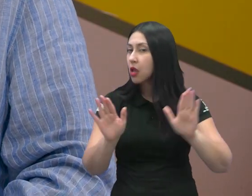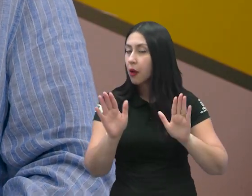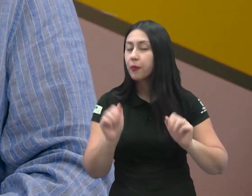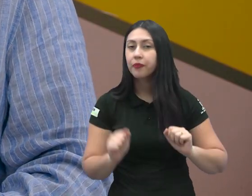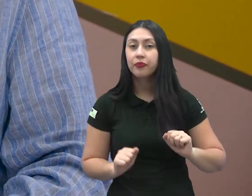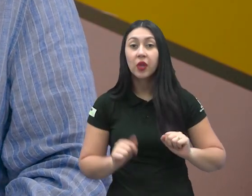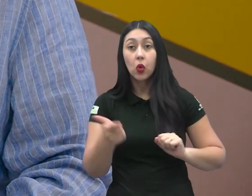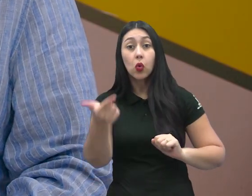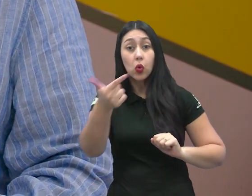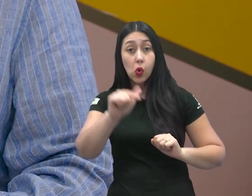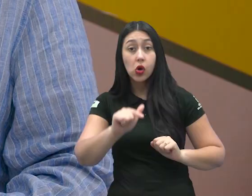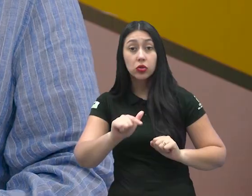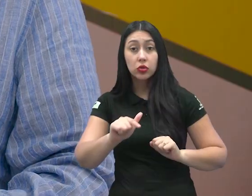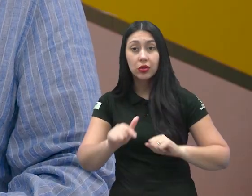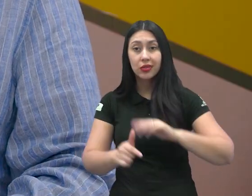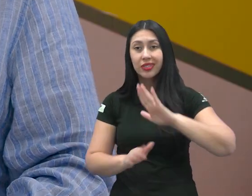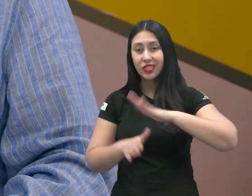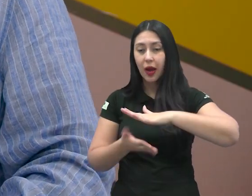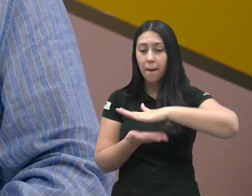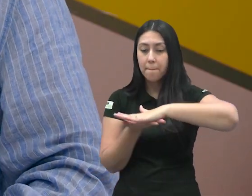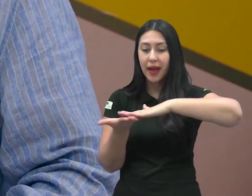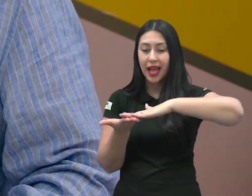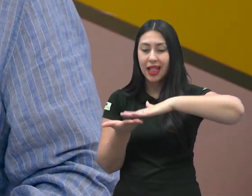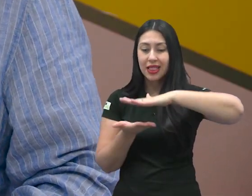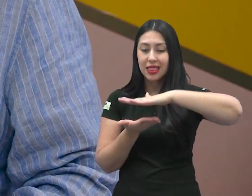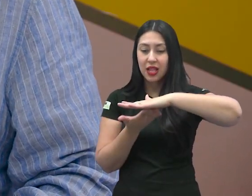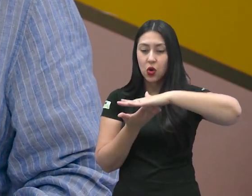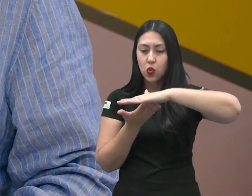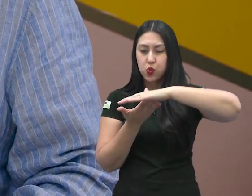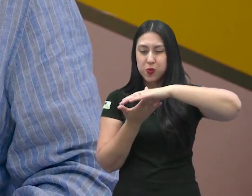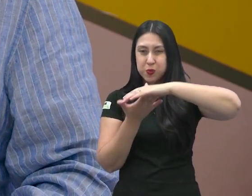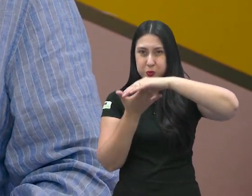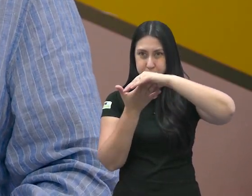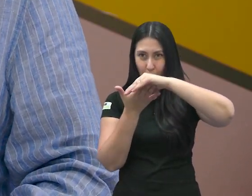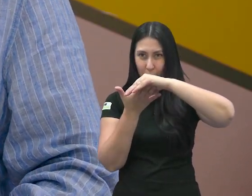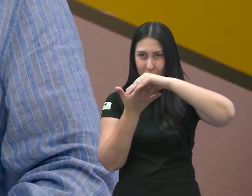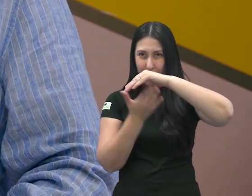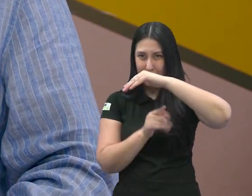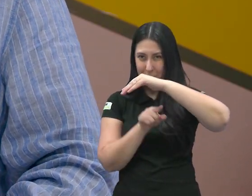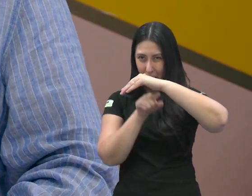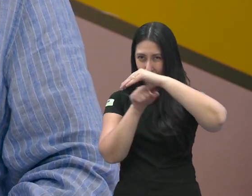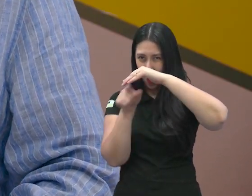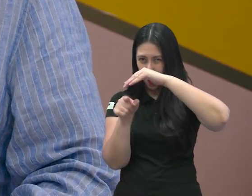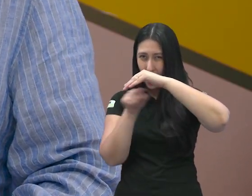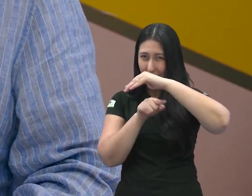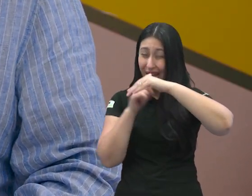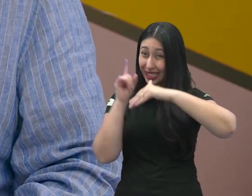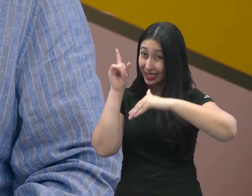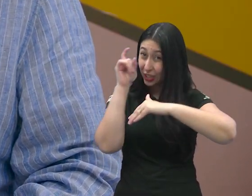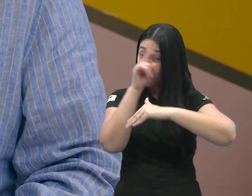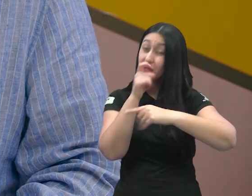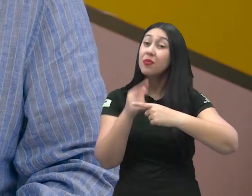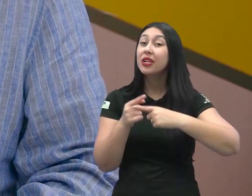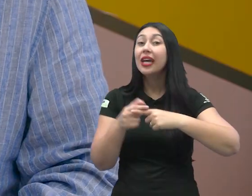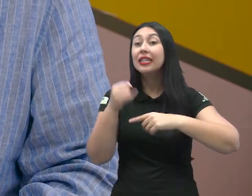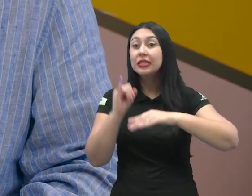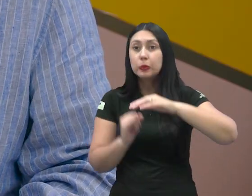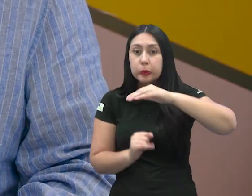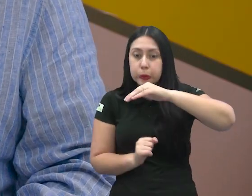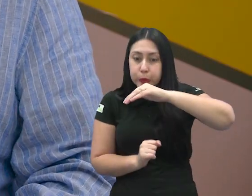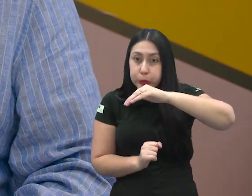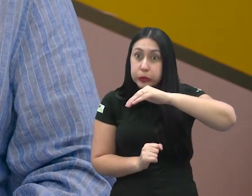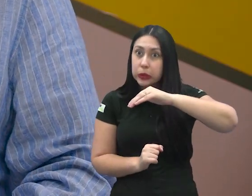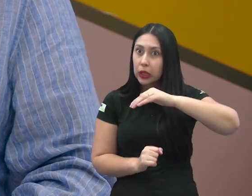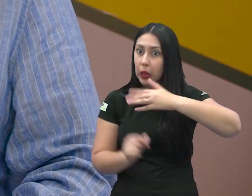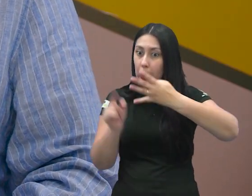o pé supinado, ele já tem uma preocupação maior, porque às vezes, se for muito acentuado, o grau